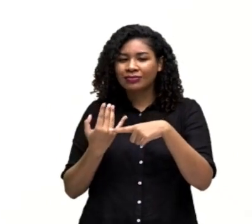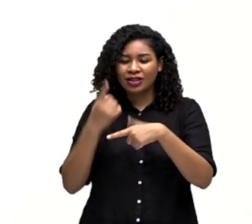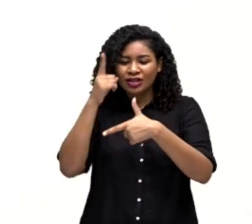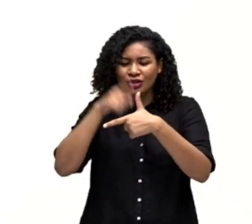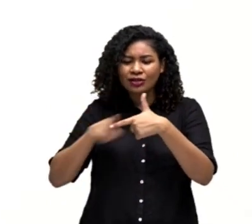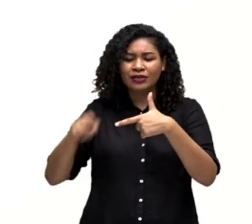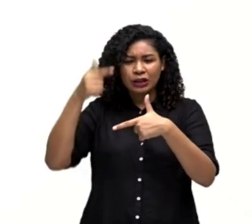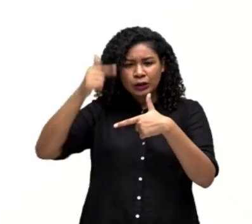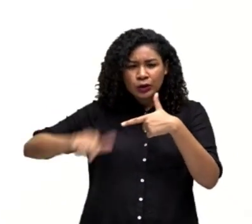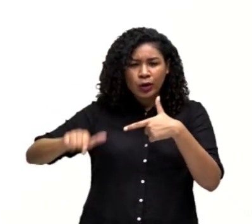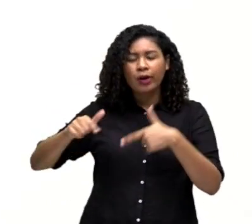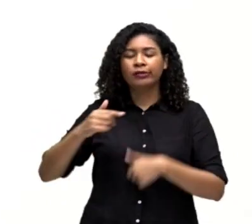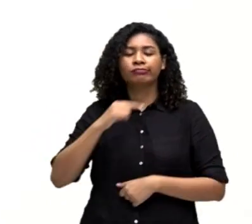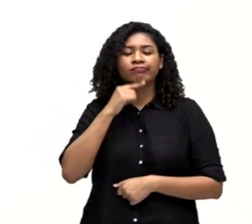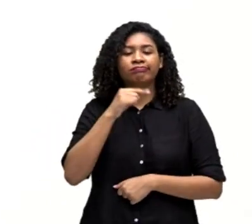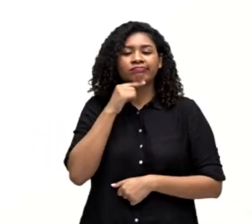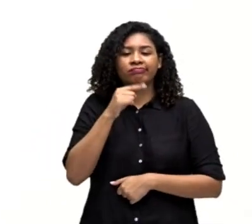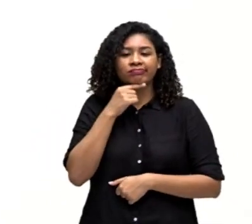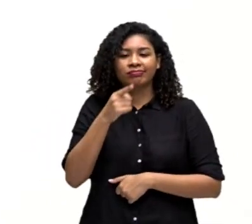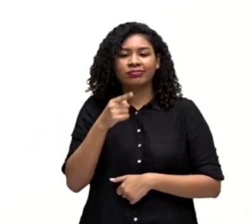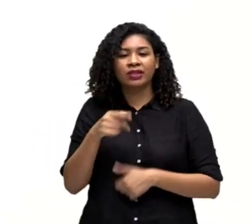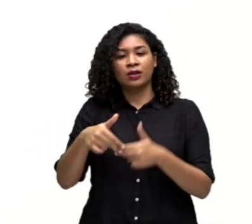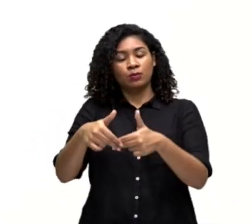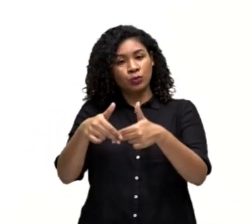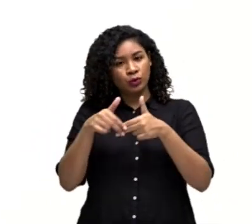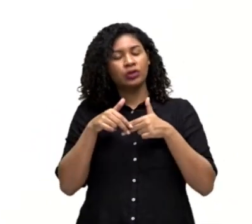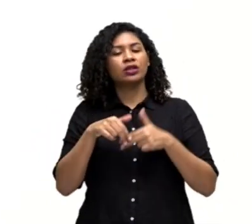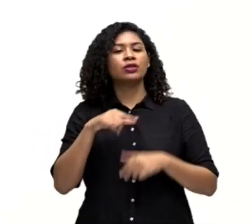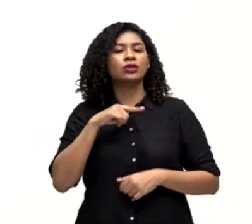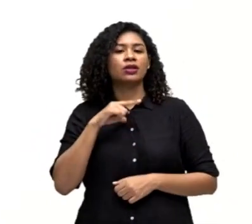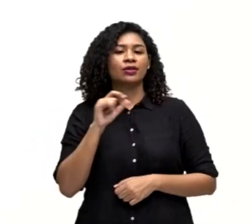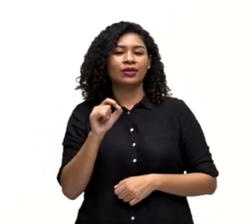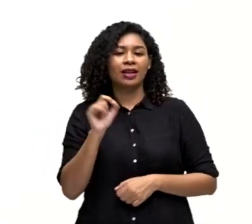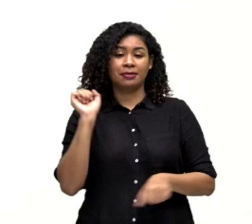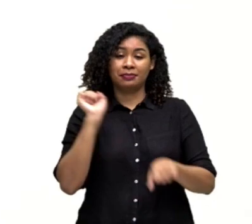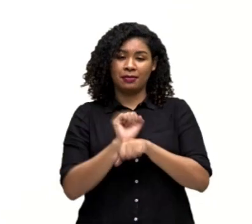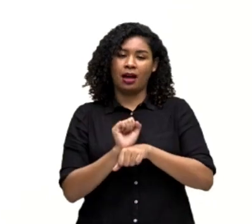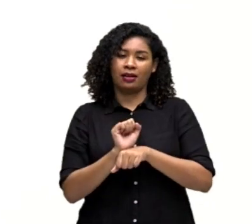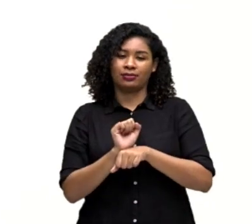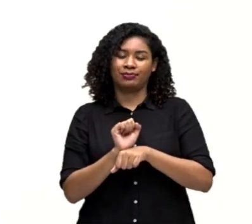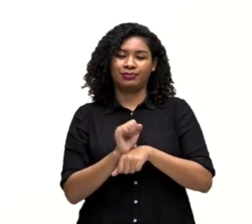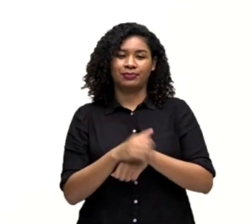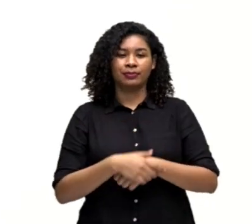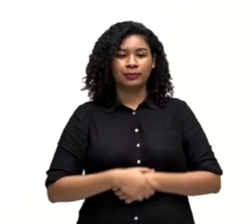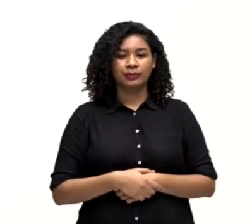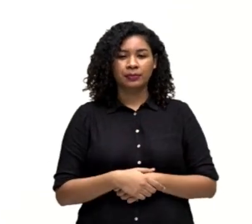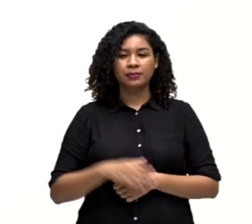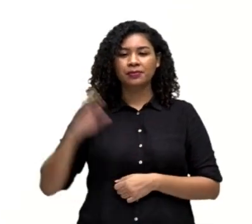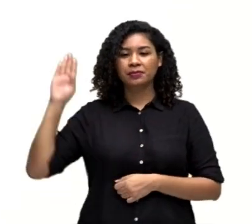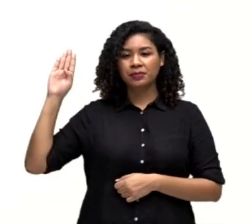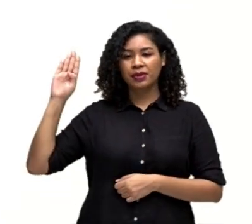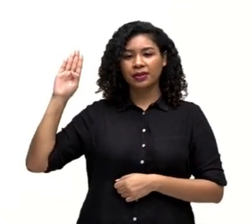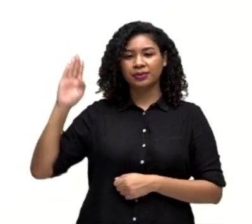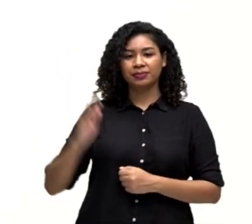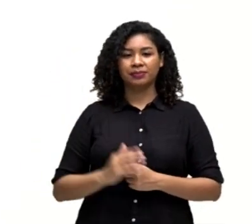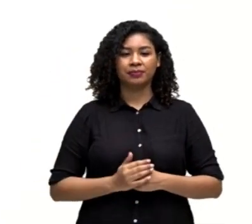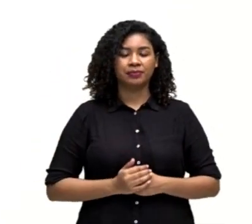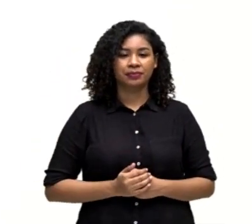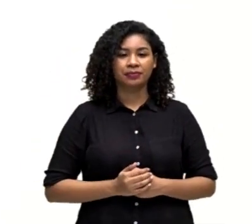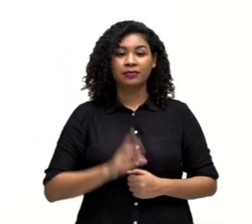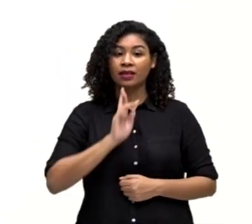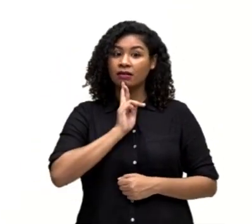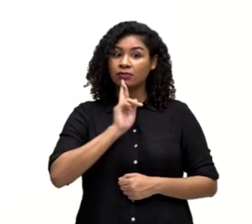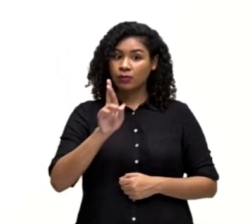ser simplificada. Por esse motivo, a gente para aí, tá bom? Na letra B, reparem que a nossa